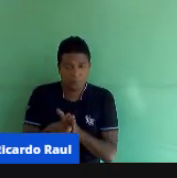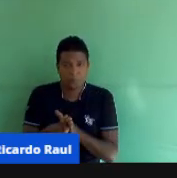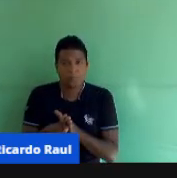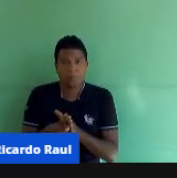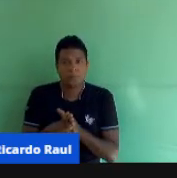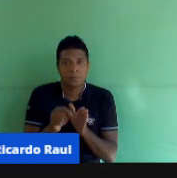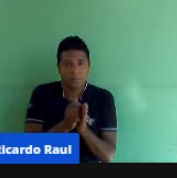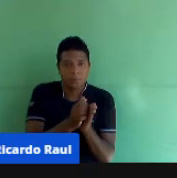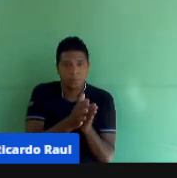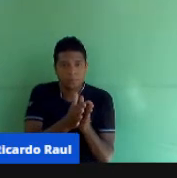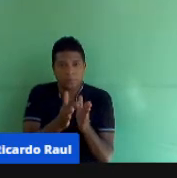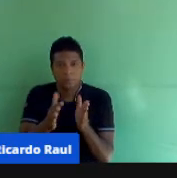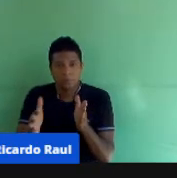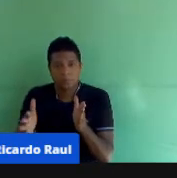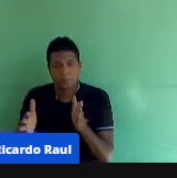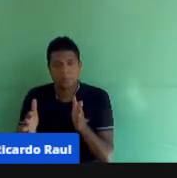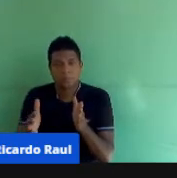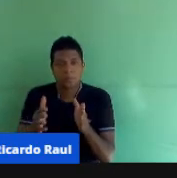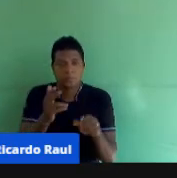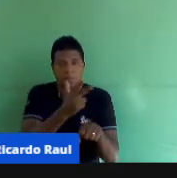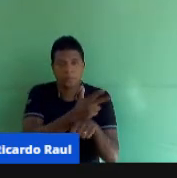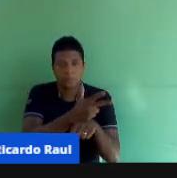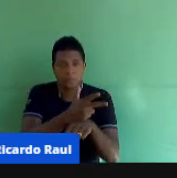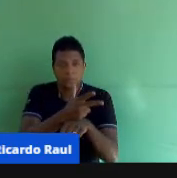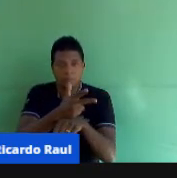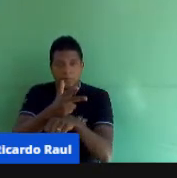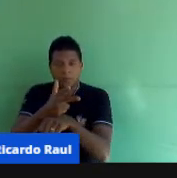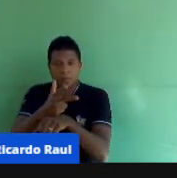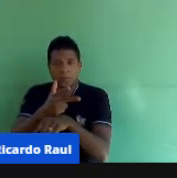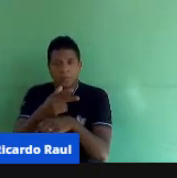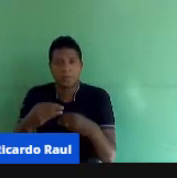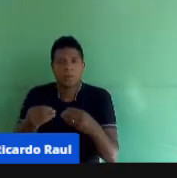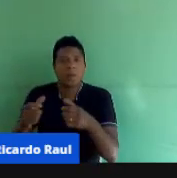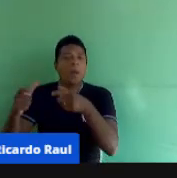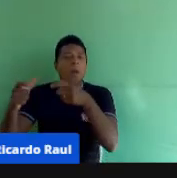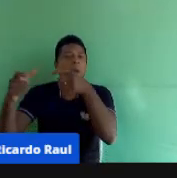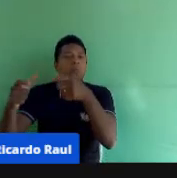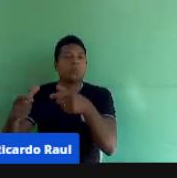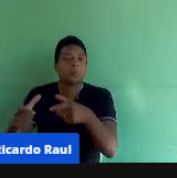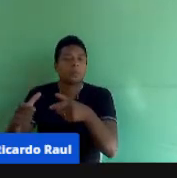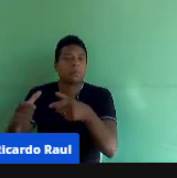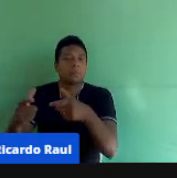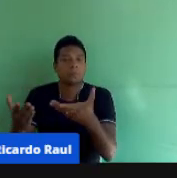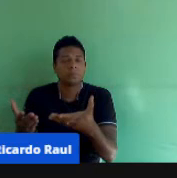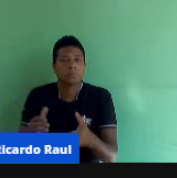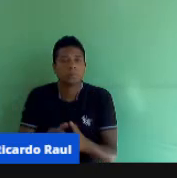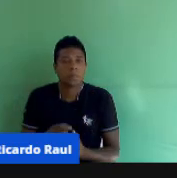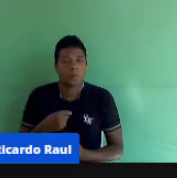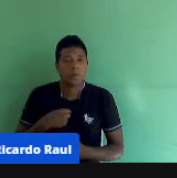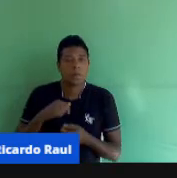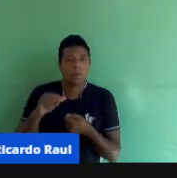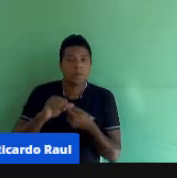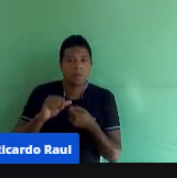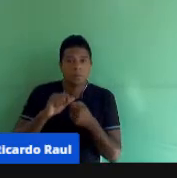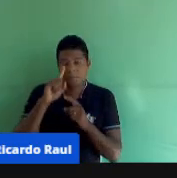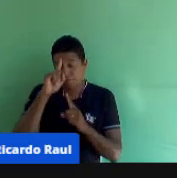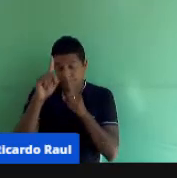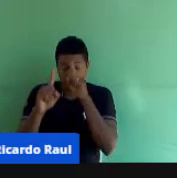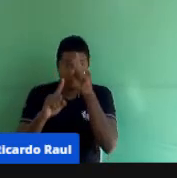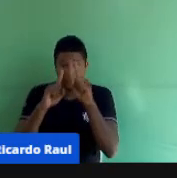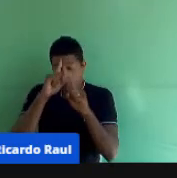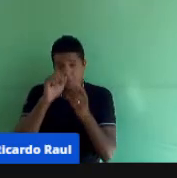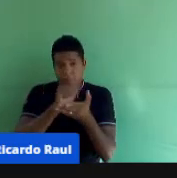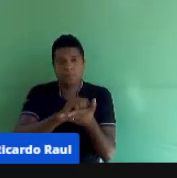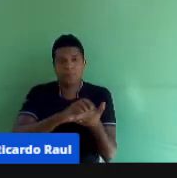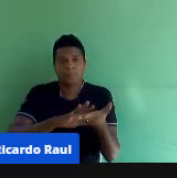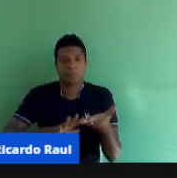da visualização desse documentário. Então, qual lugar, os lugares, são questões que eu fiz, tá? É uma atividade que eu desenvolvi como